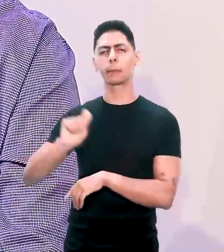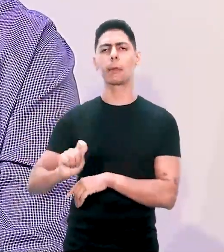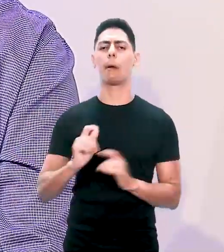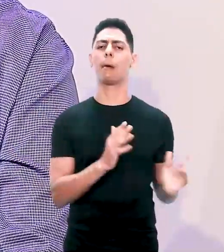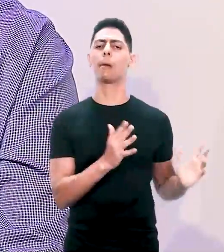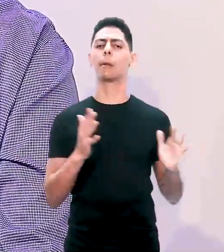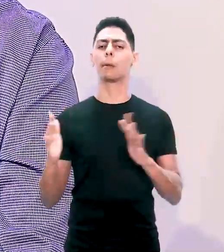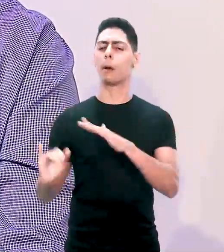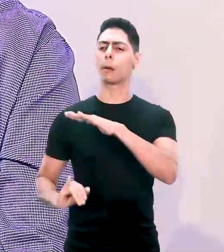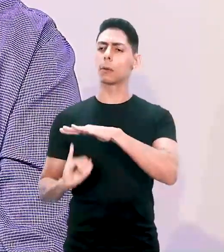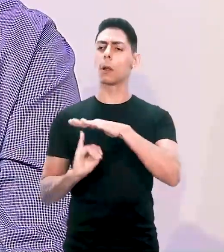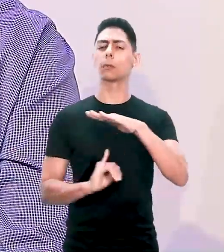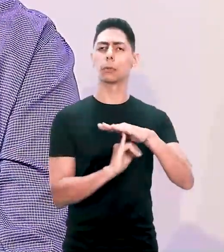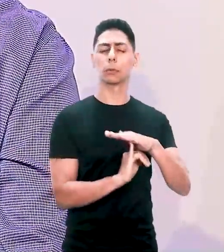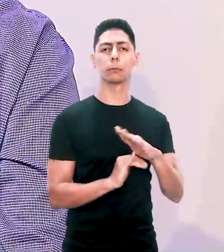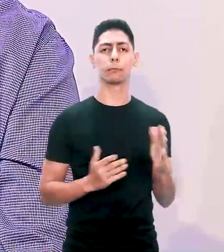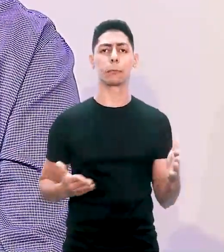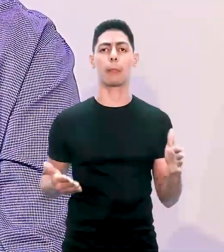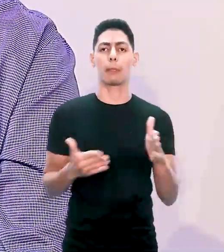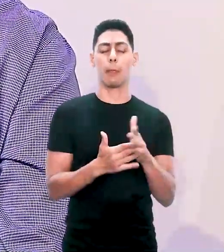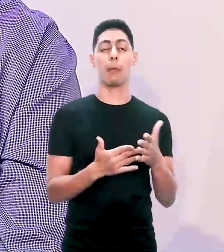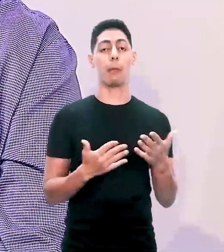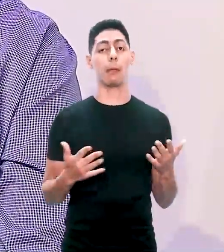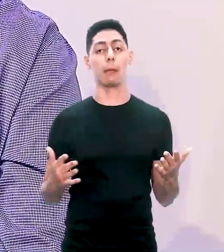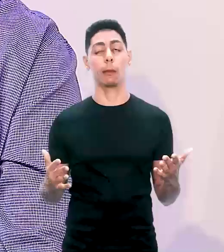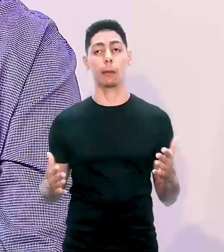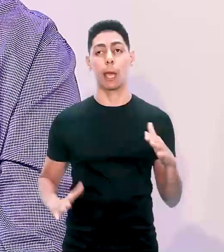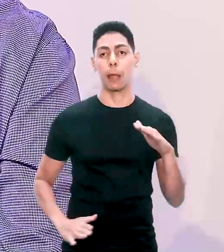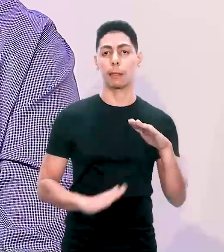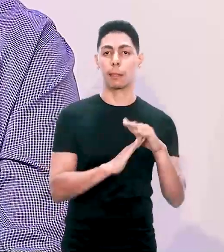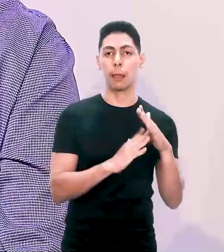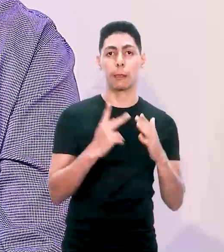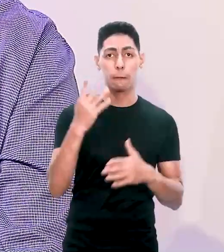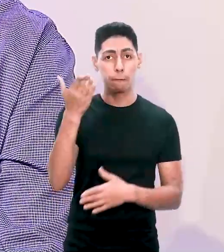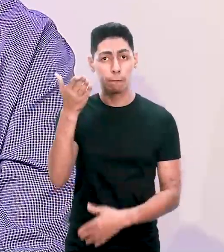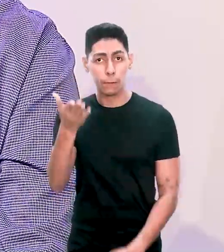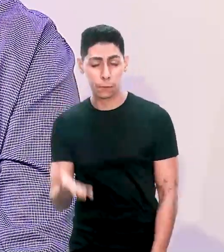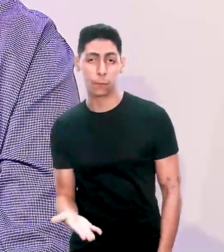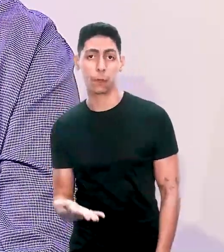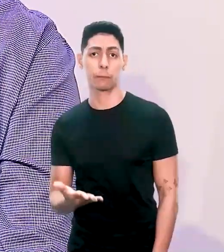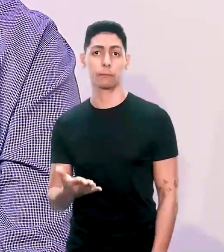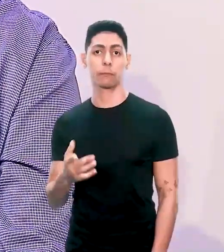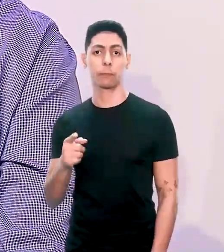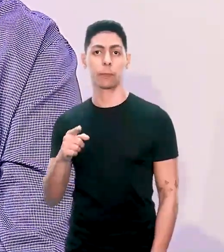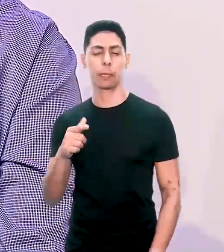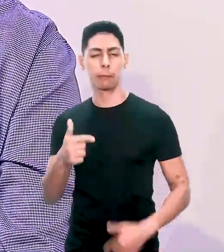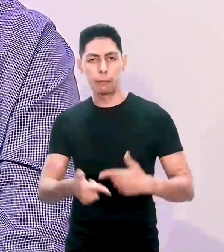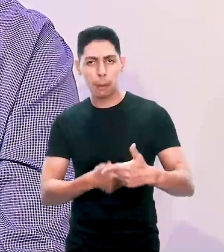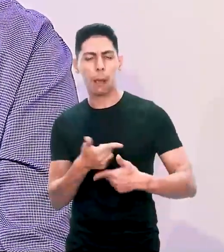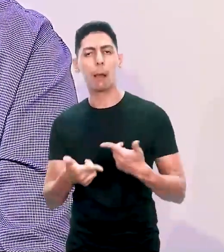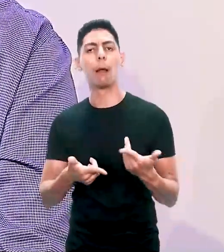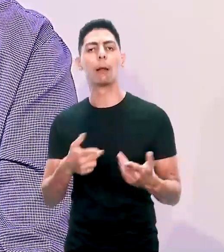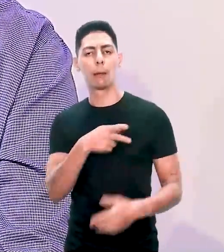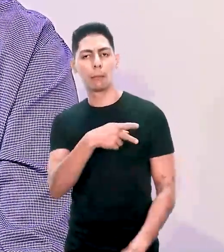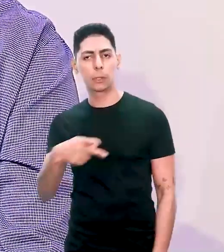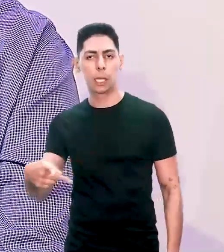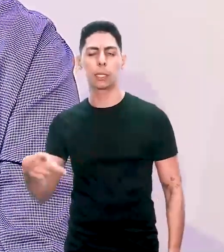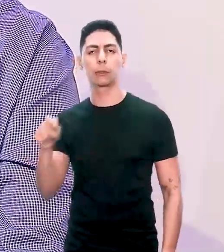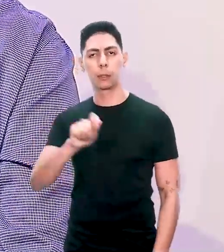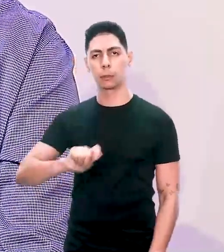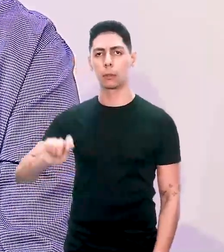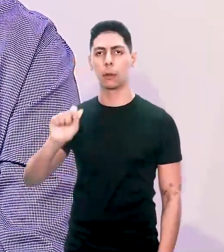da instituição, até a gente chegar aí no Petri, delegado presidente da